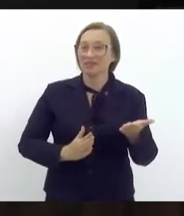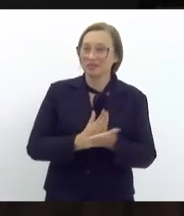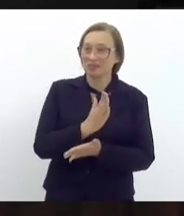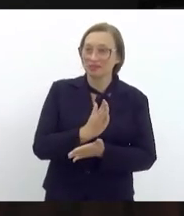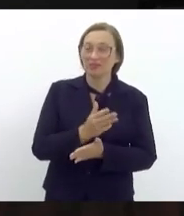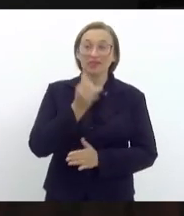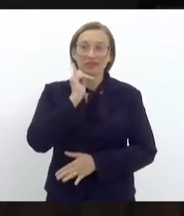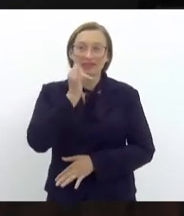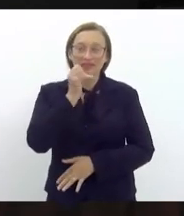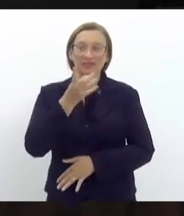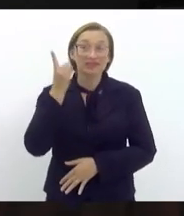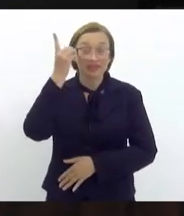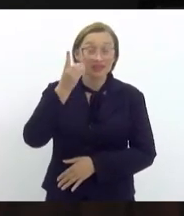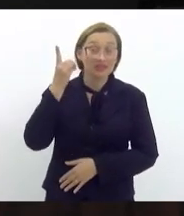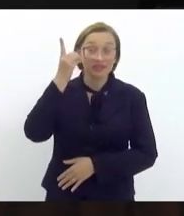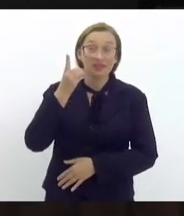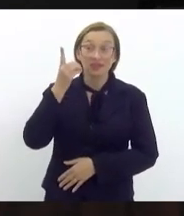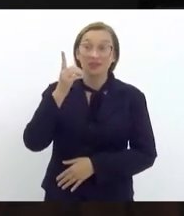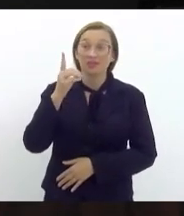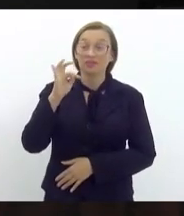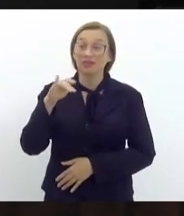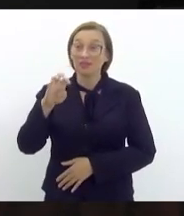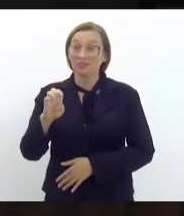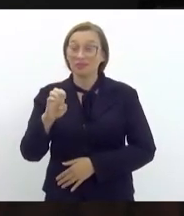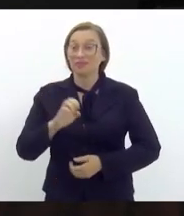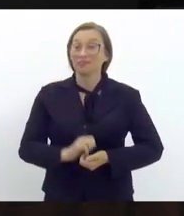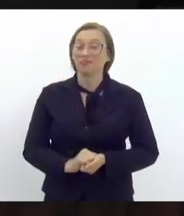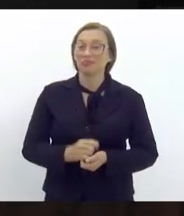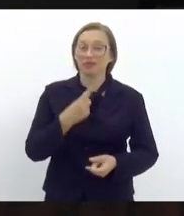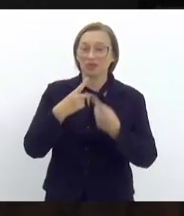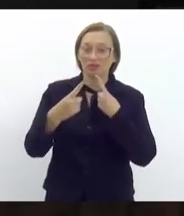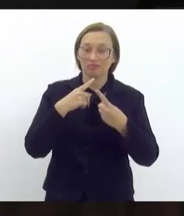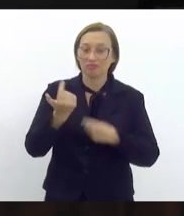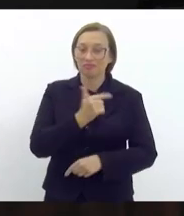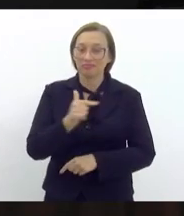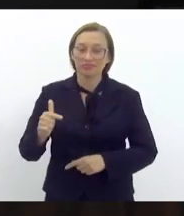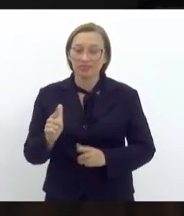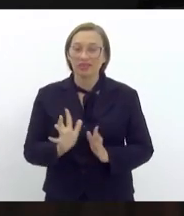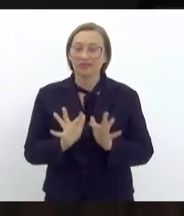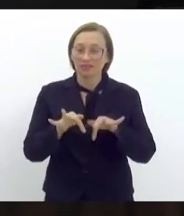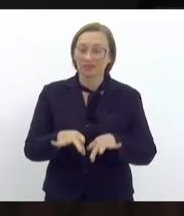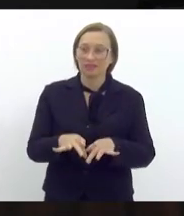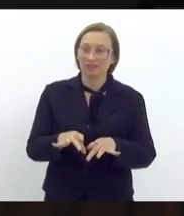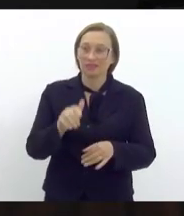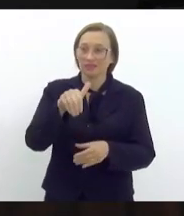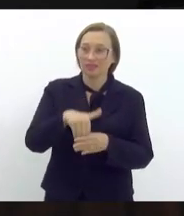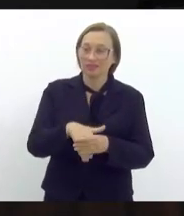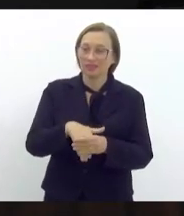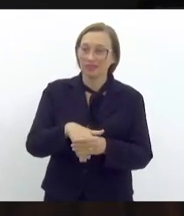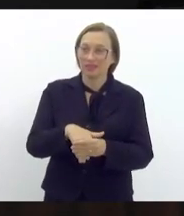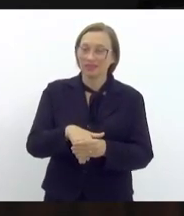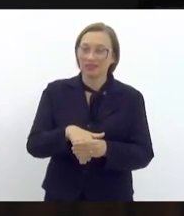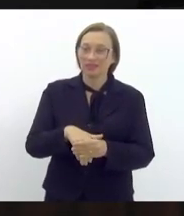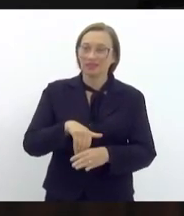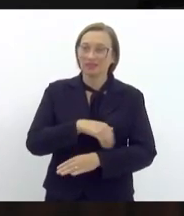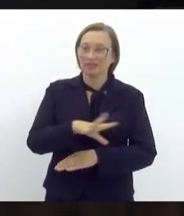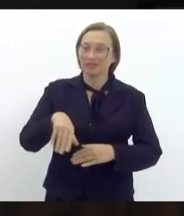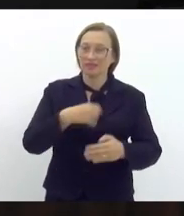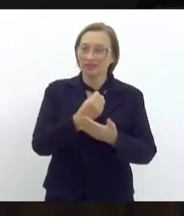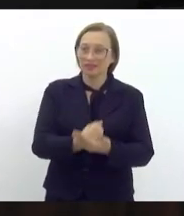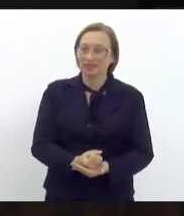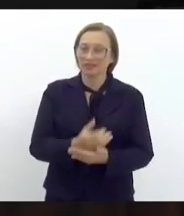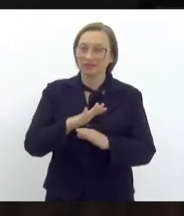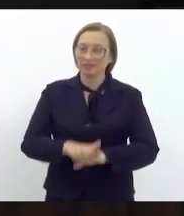relator deputado Felipe Soares em discussão não havendo quem queira discutir encerrada a discussão em votação